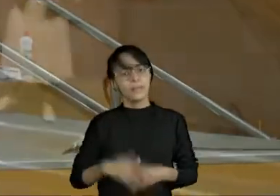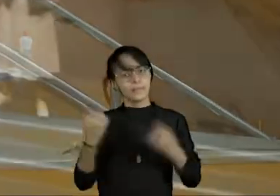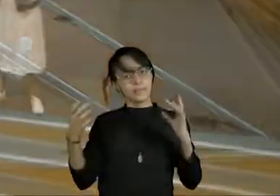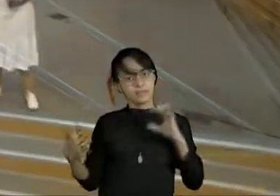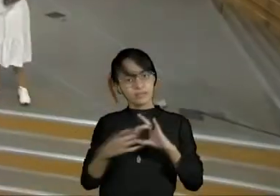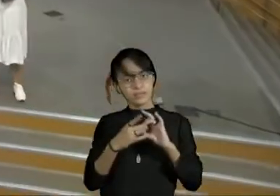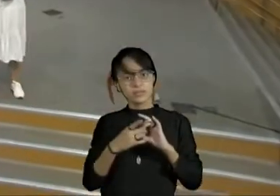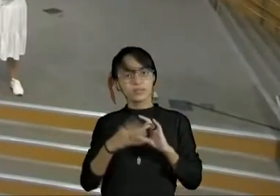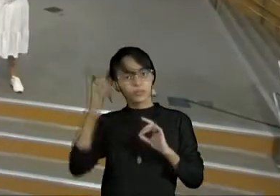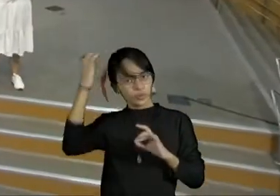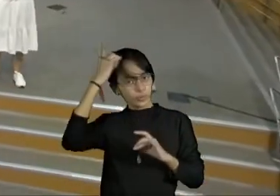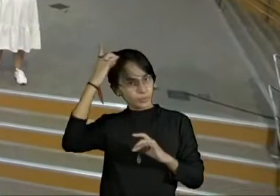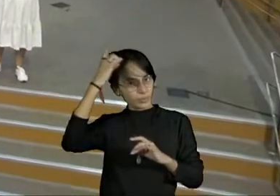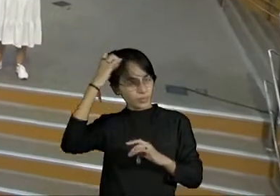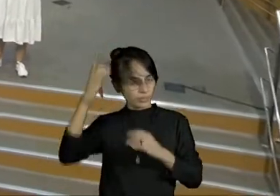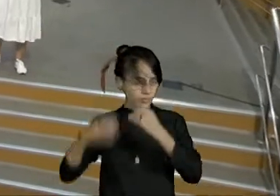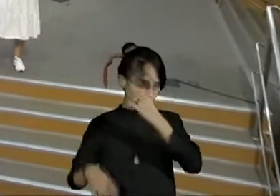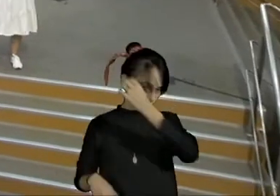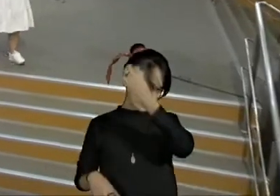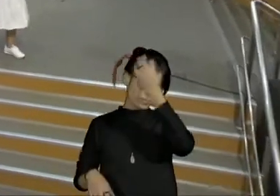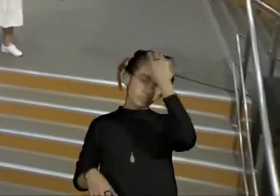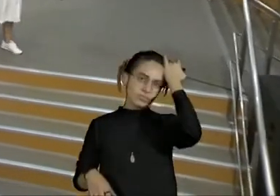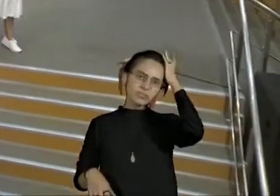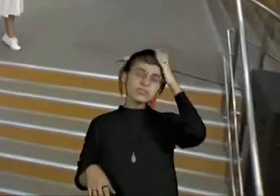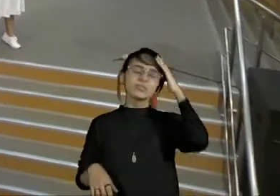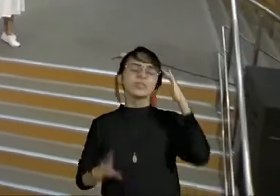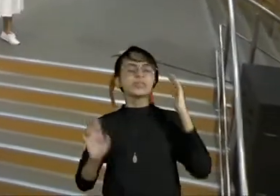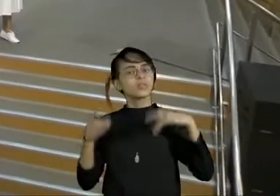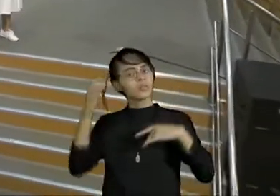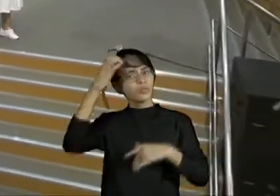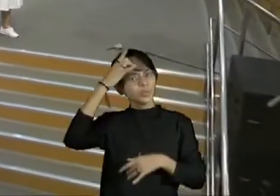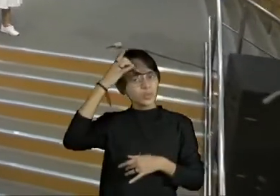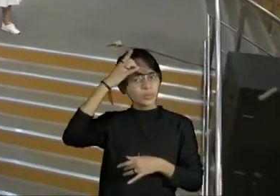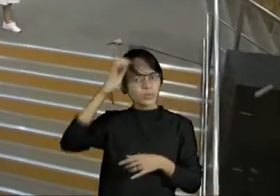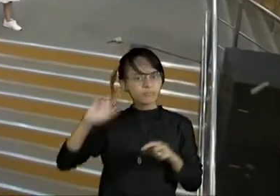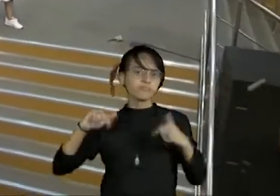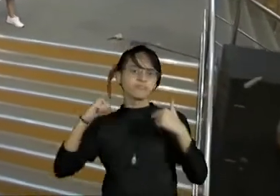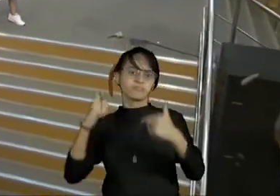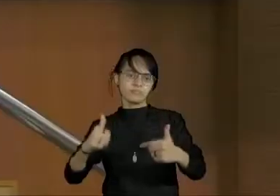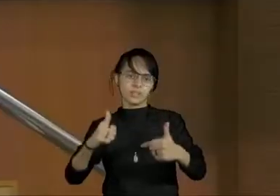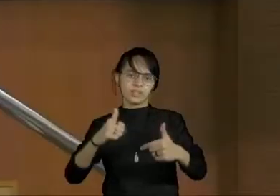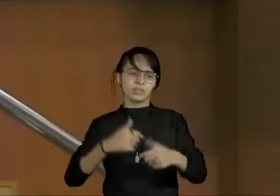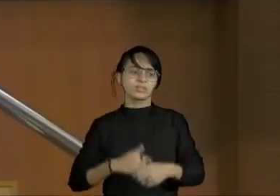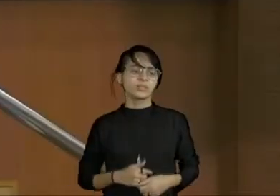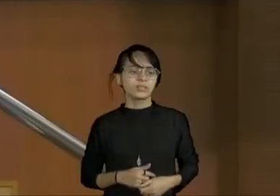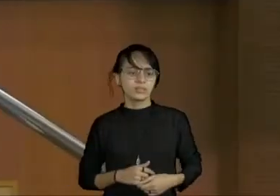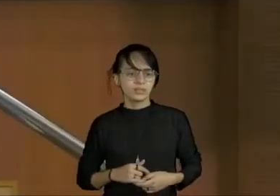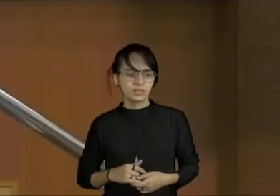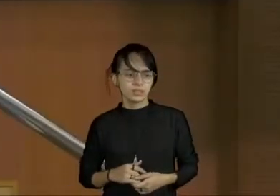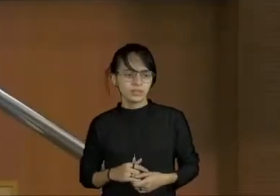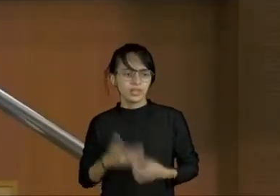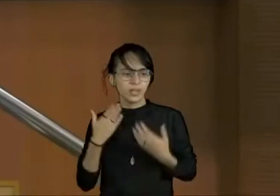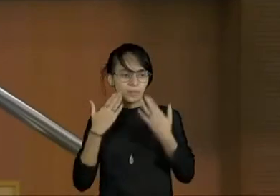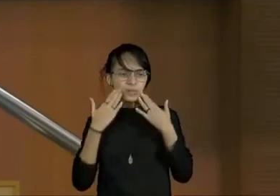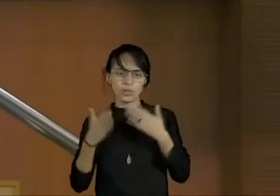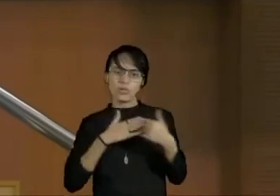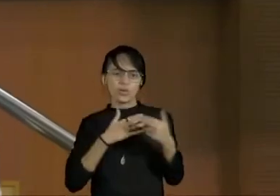do Espírito. Então, quando o Espírito se manifesta, querendo demonstrar qualquer coisa que é contrário à